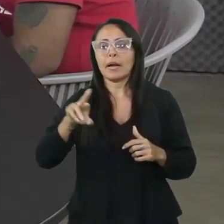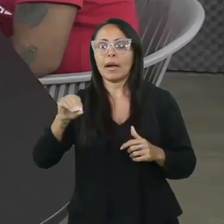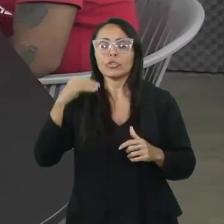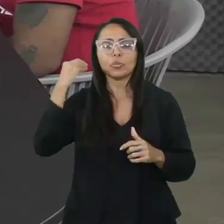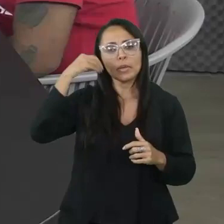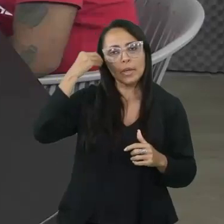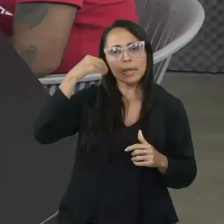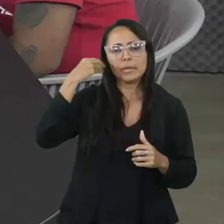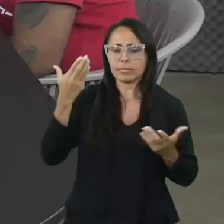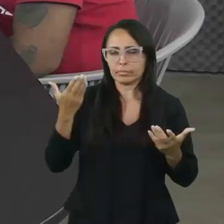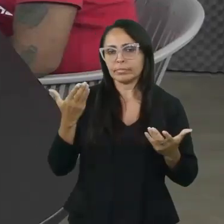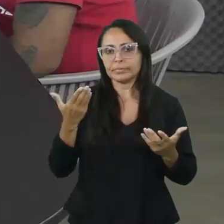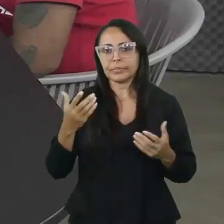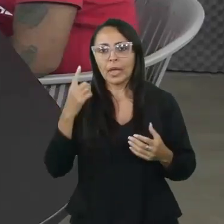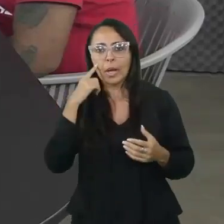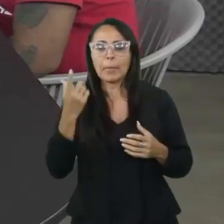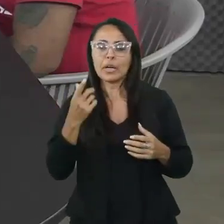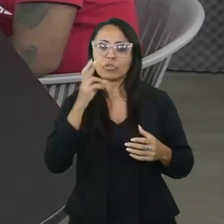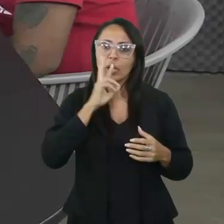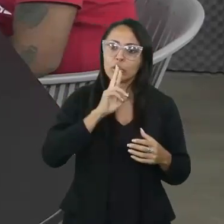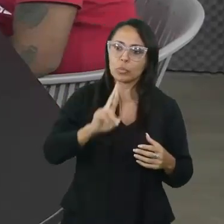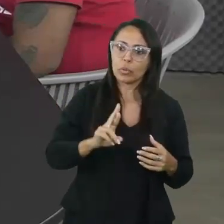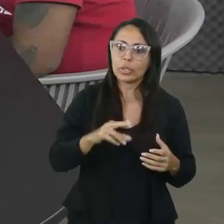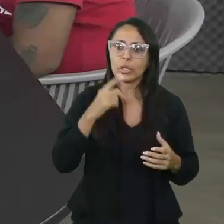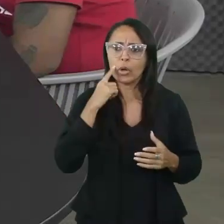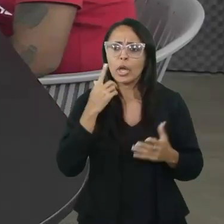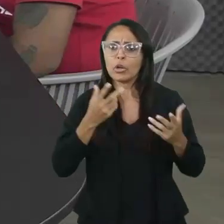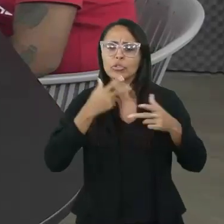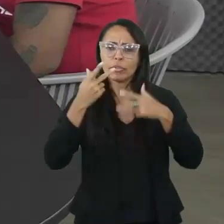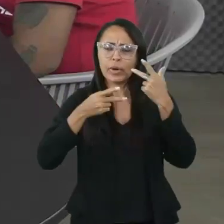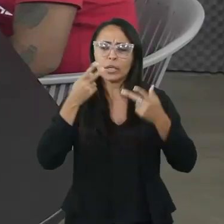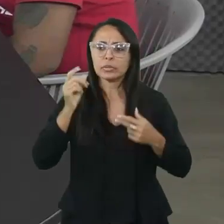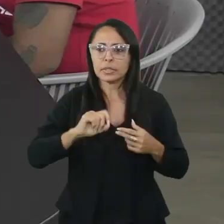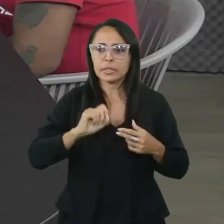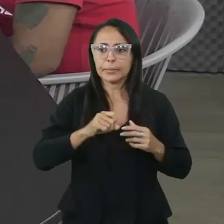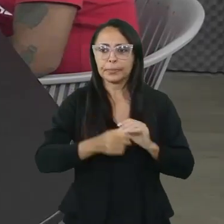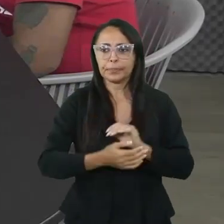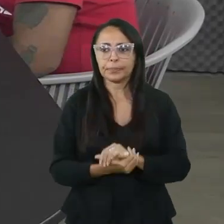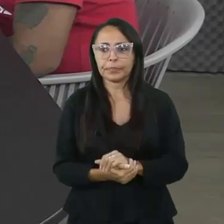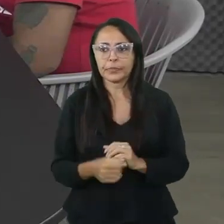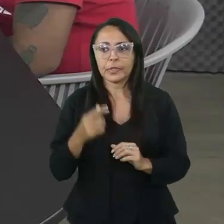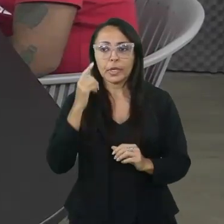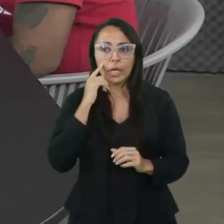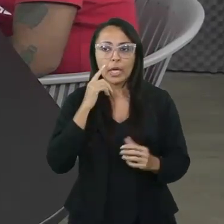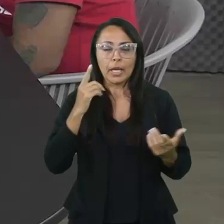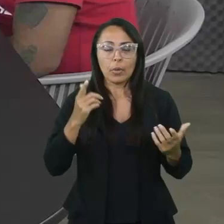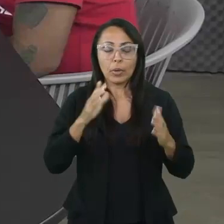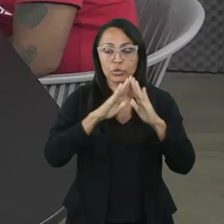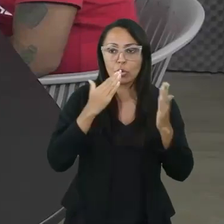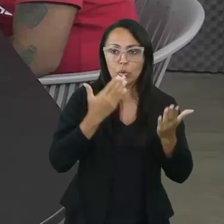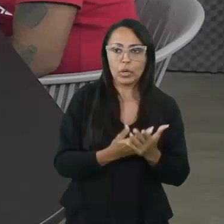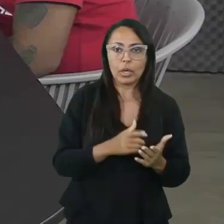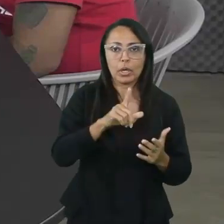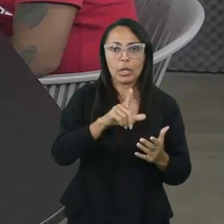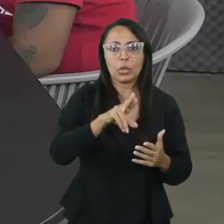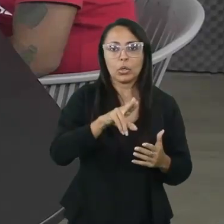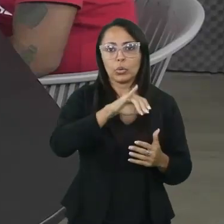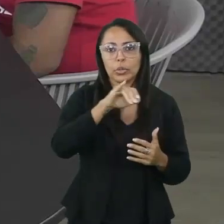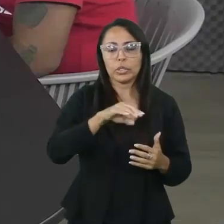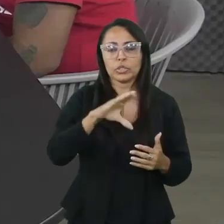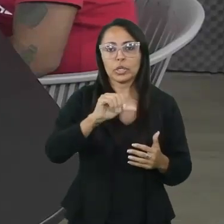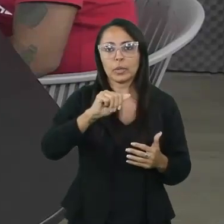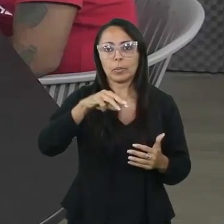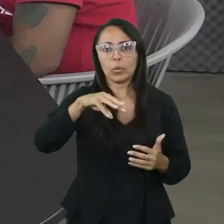Bezerra. Agora, já respondendo a sua pergunta, eu já digo logo. É, o Luiz de Camões, ele é uma escola de ensino